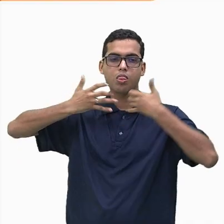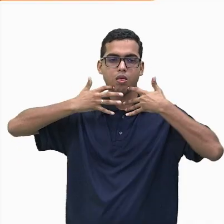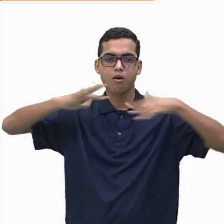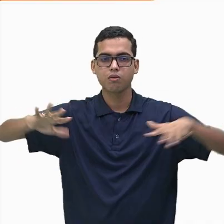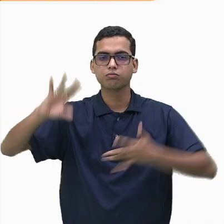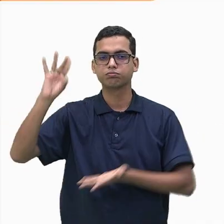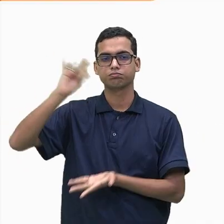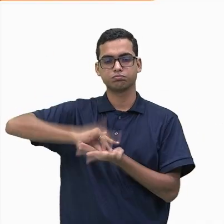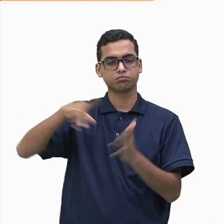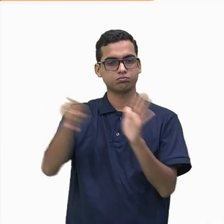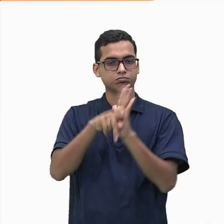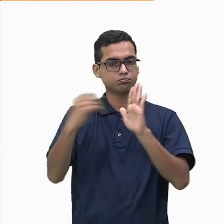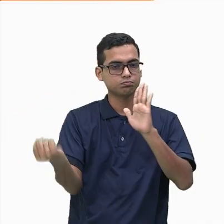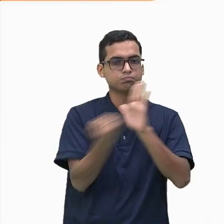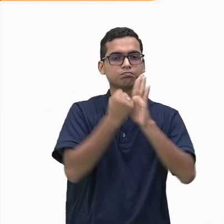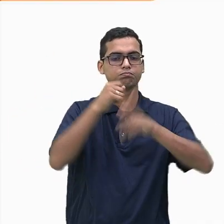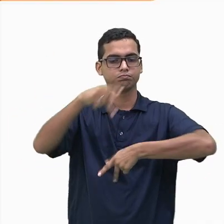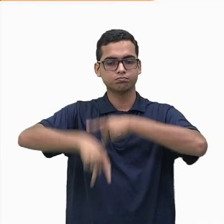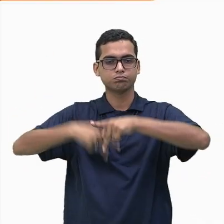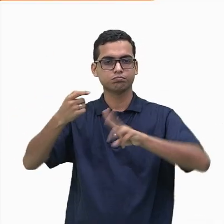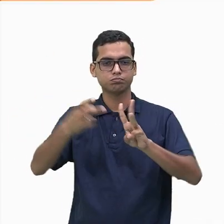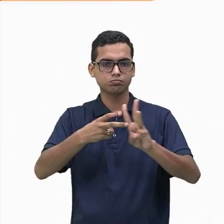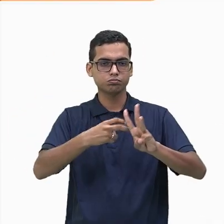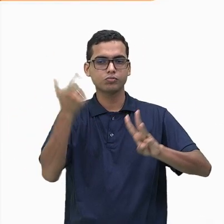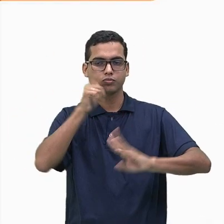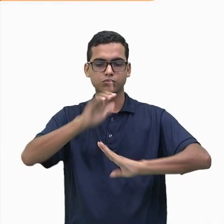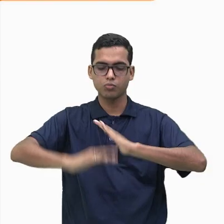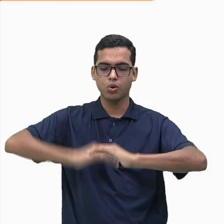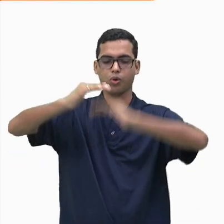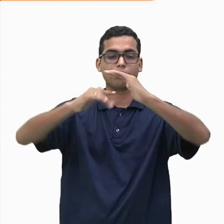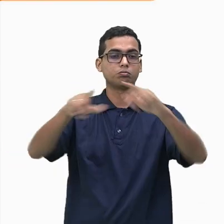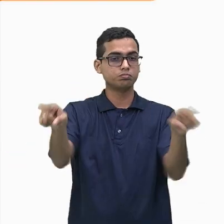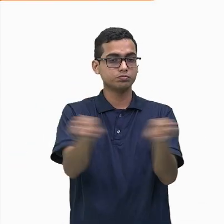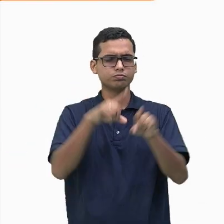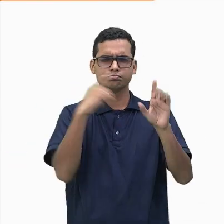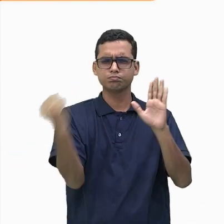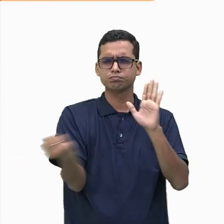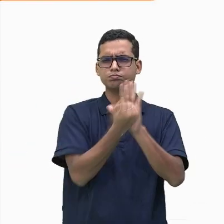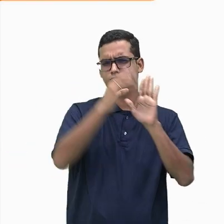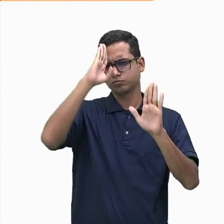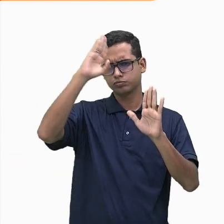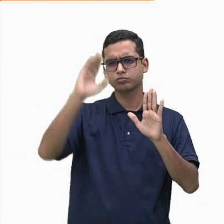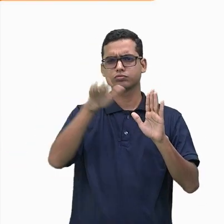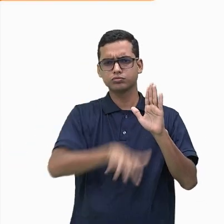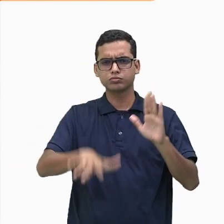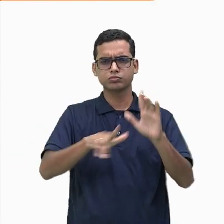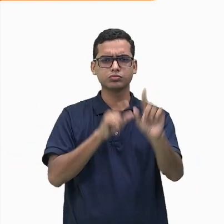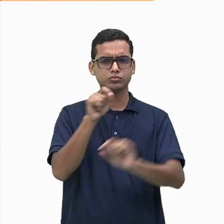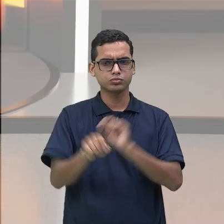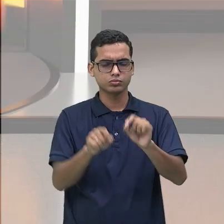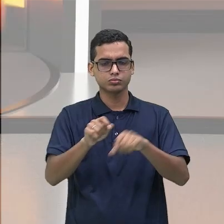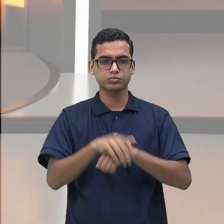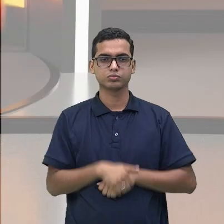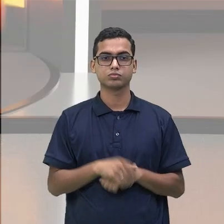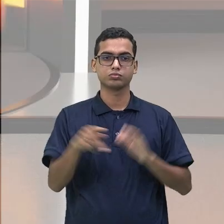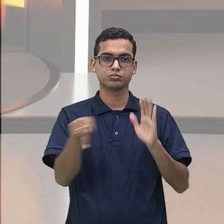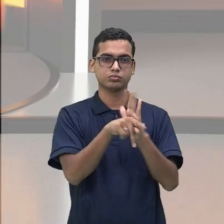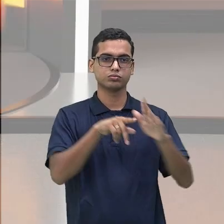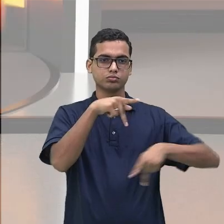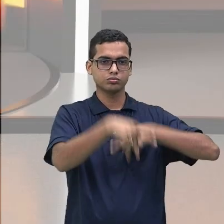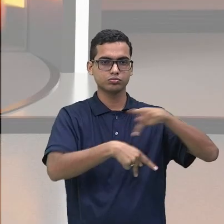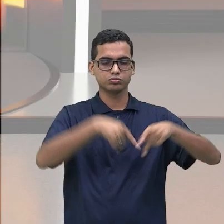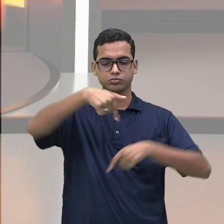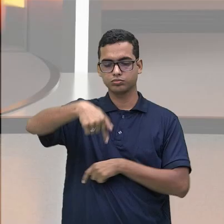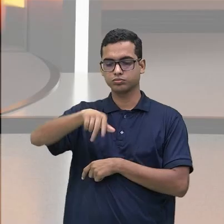seu desenvolvimento. Tá? Mas, além dos povos indígenas, o que acaba marcando muito também a nossa região vai ser os quilombolas, né?